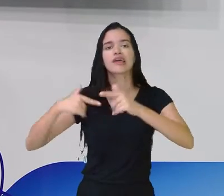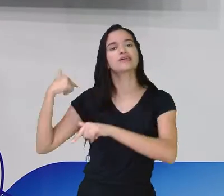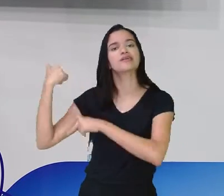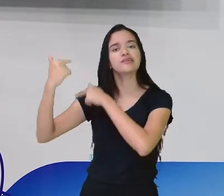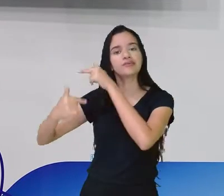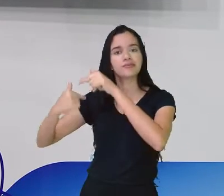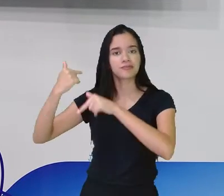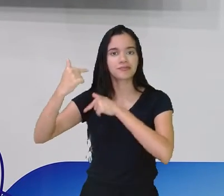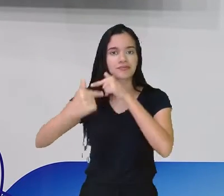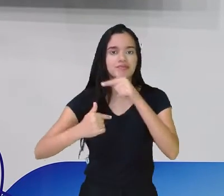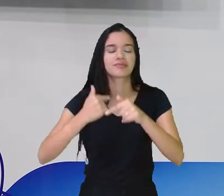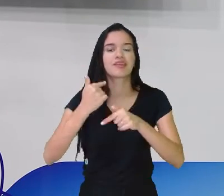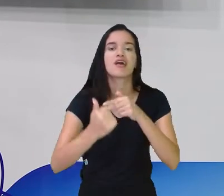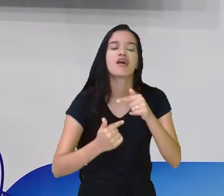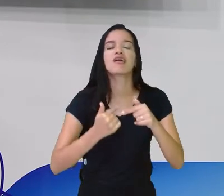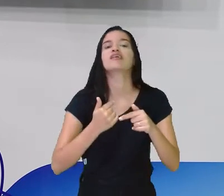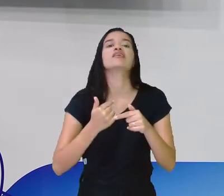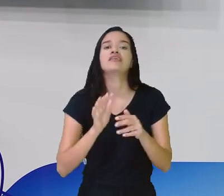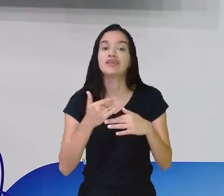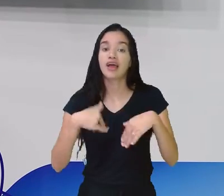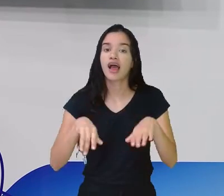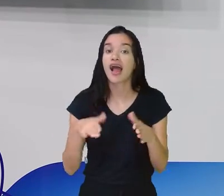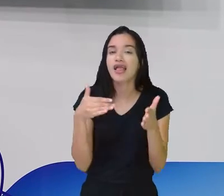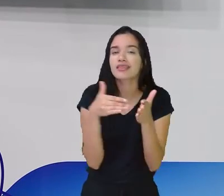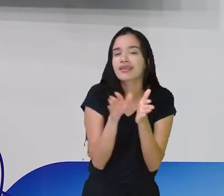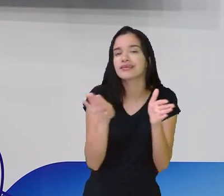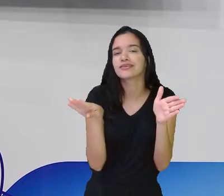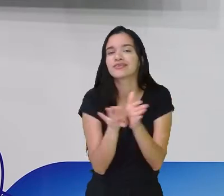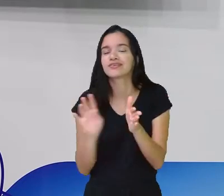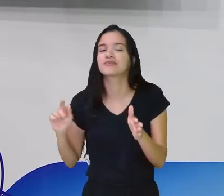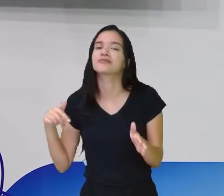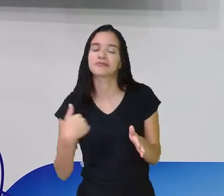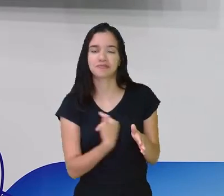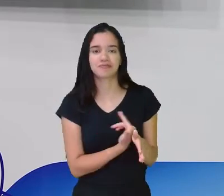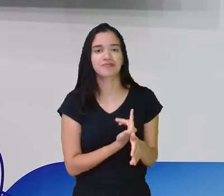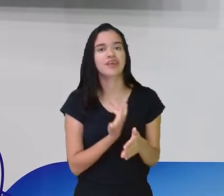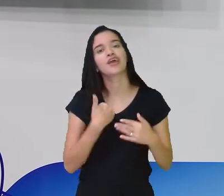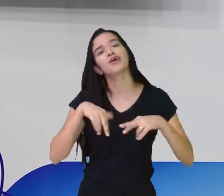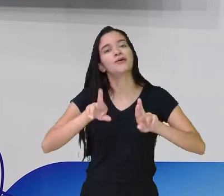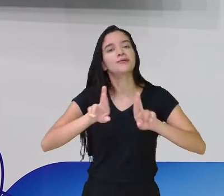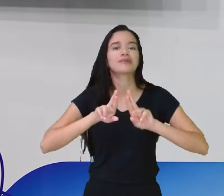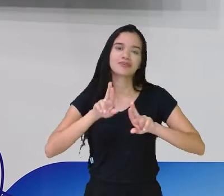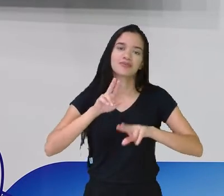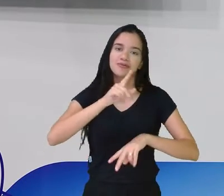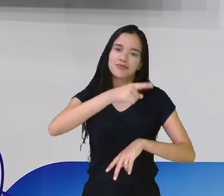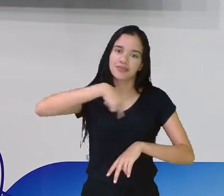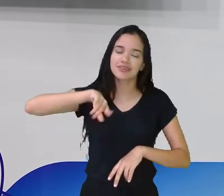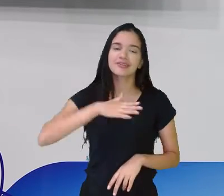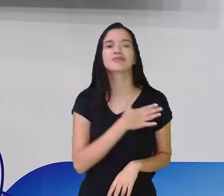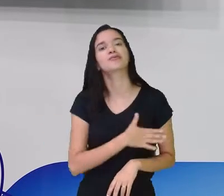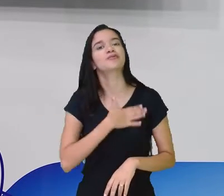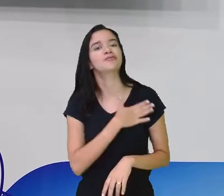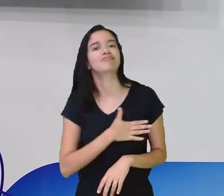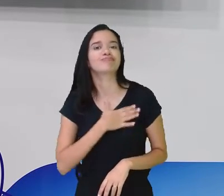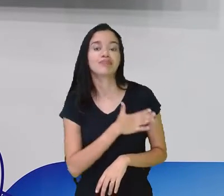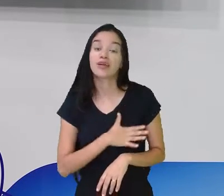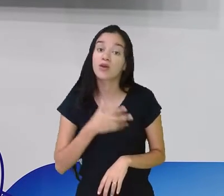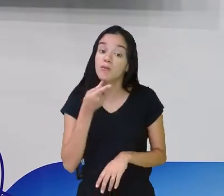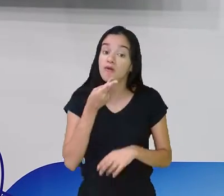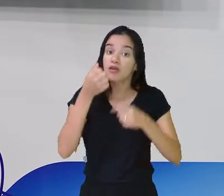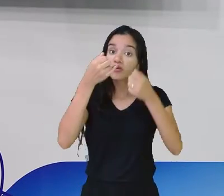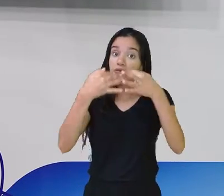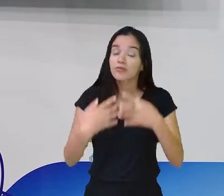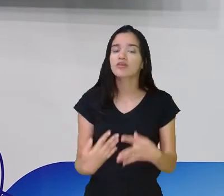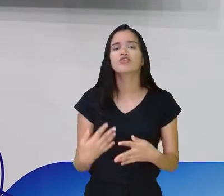geração para geração e aí vai se passando até chegar até a gente aqui. Espero que vocês tenham gostado do conto. Como eu disse para